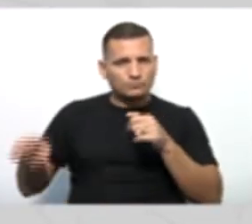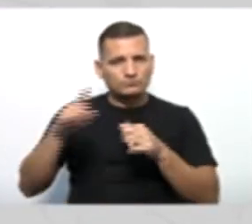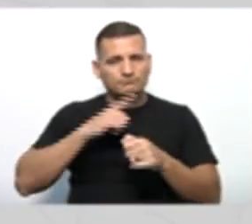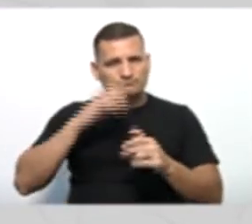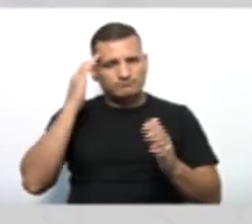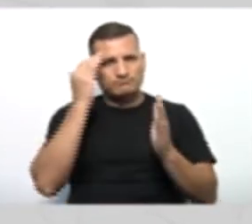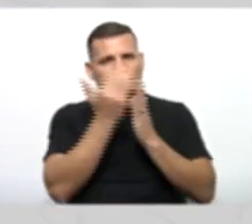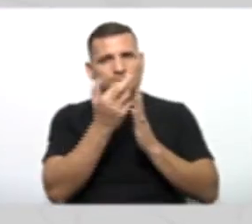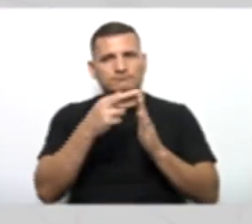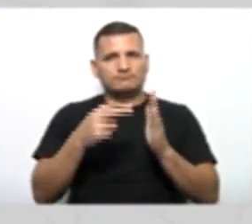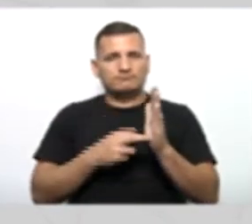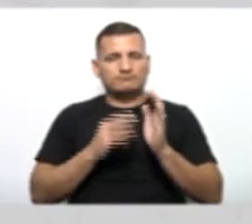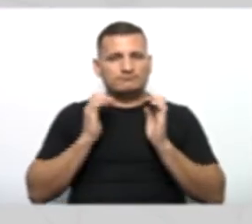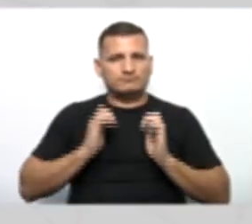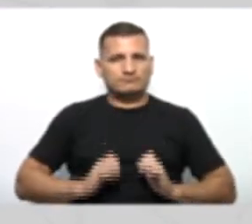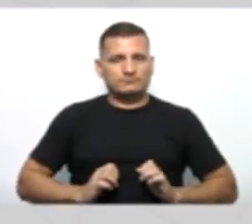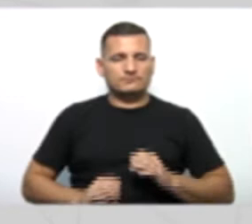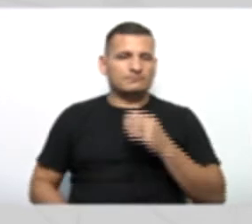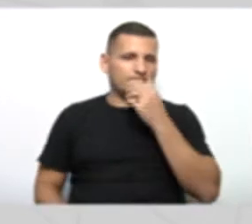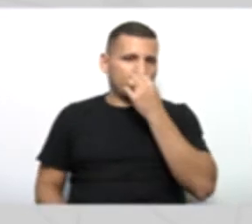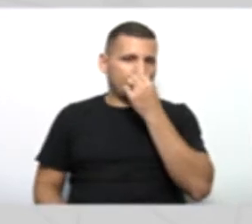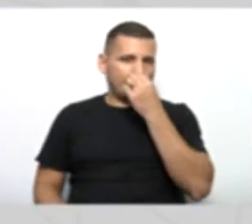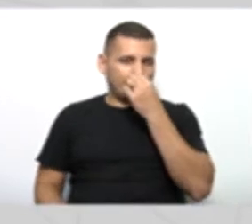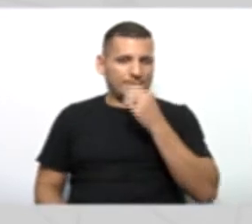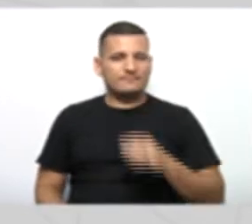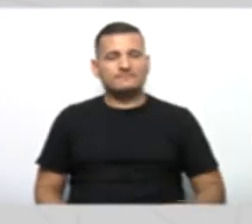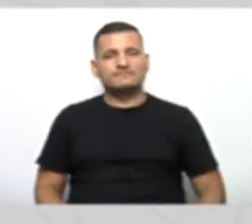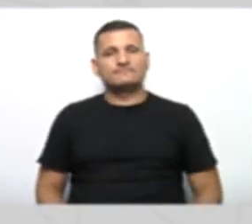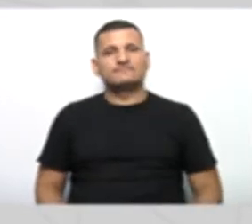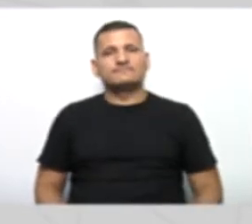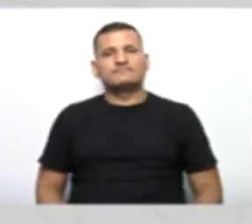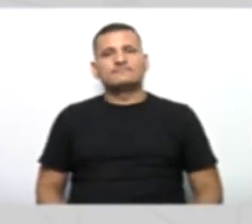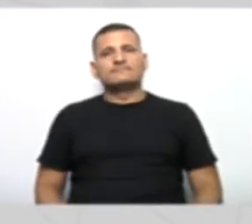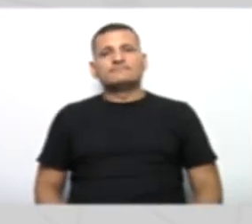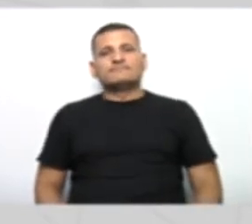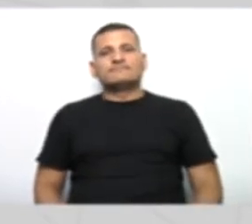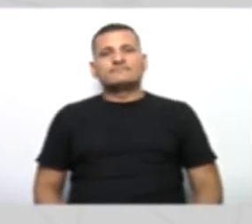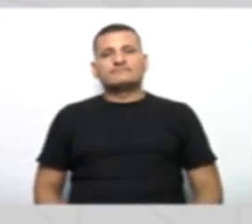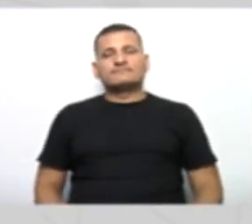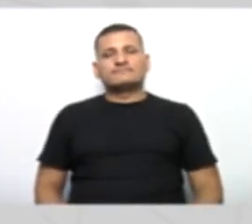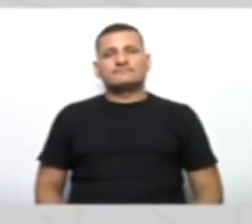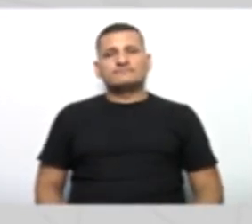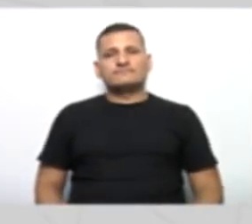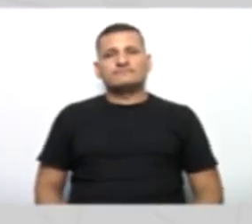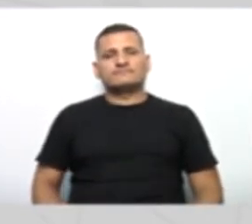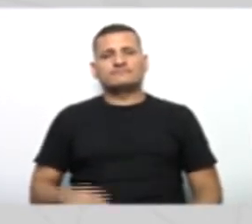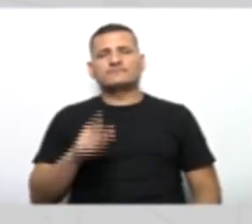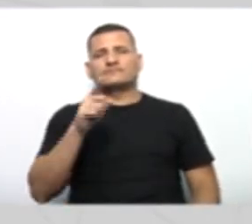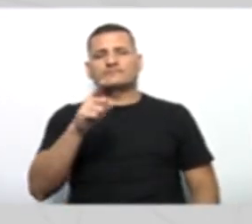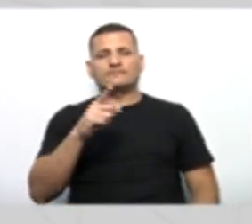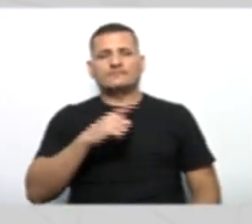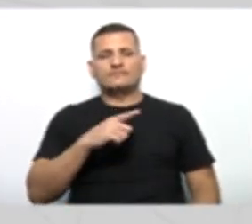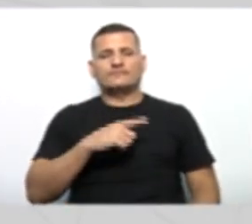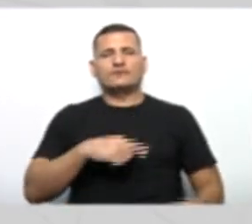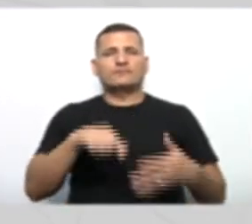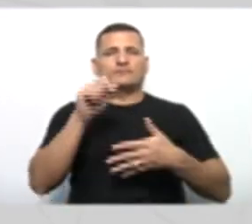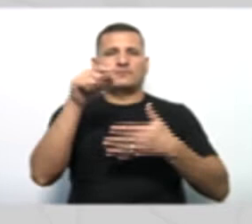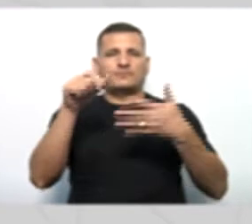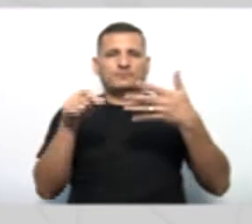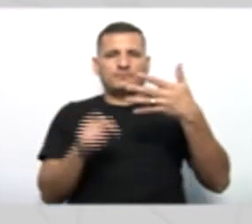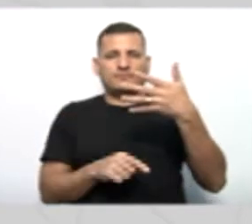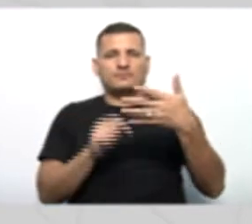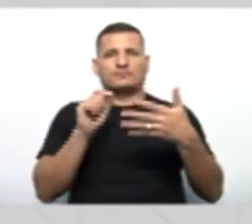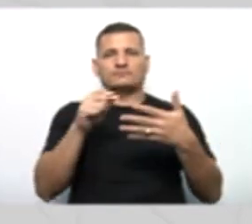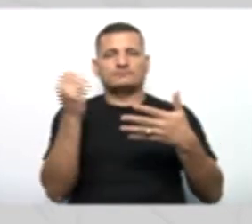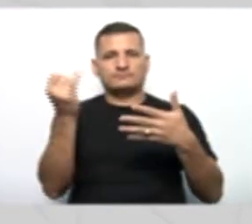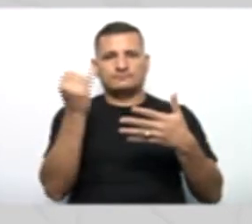ética muito bem professor wesley e aqui nós temos itens que são fundamentais para a elaboração de um